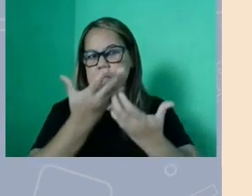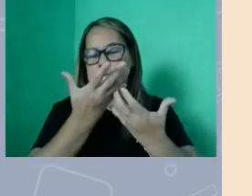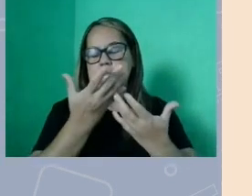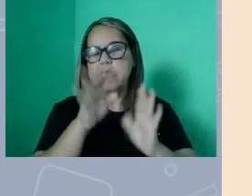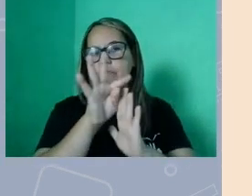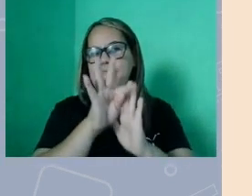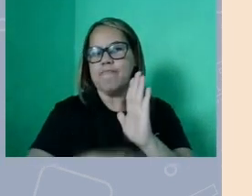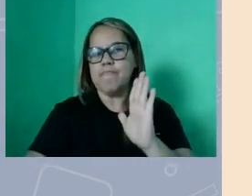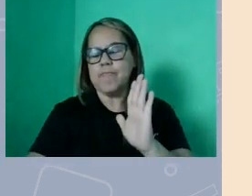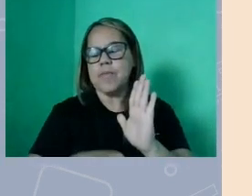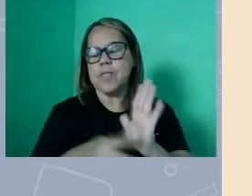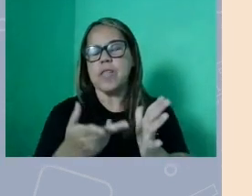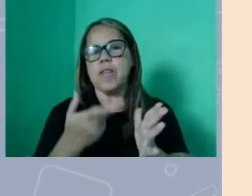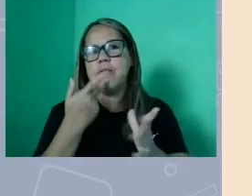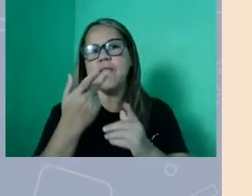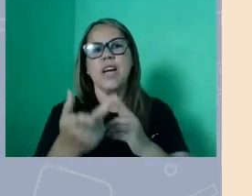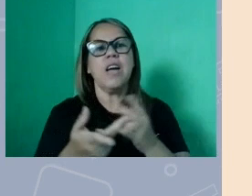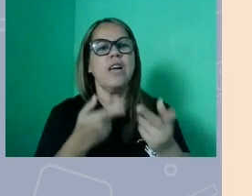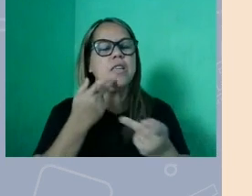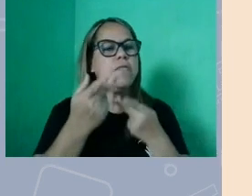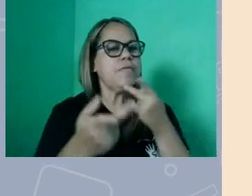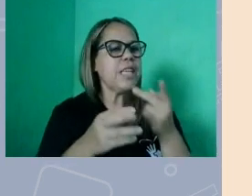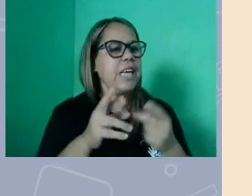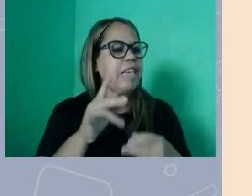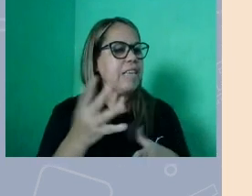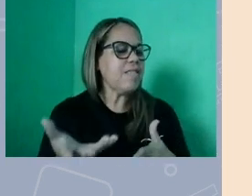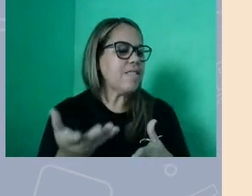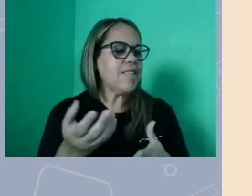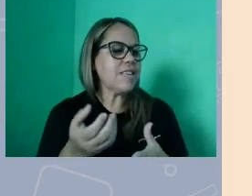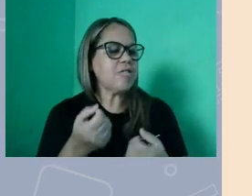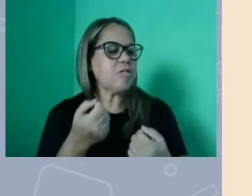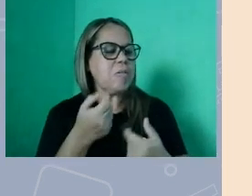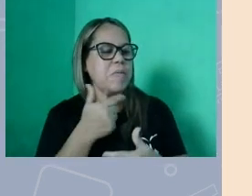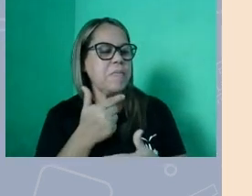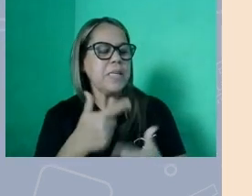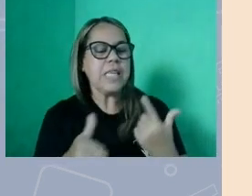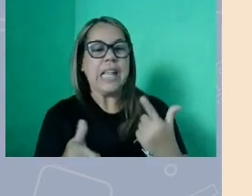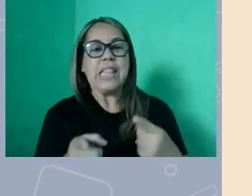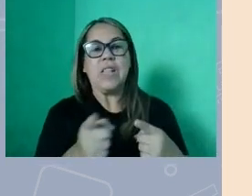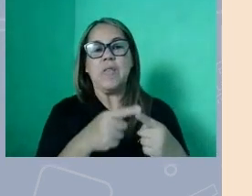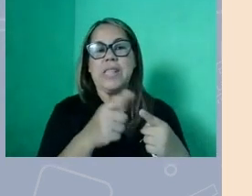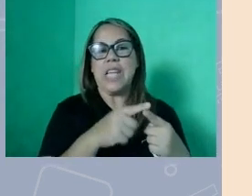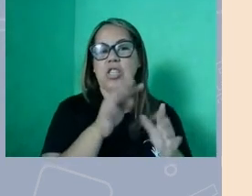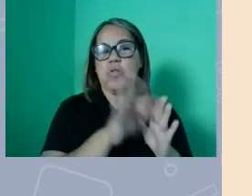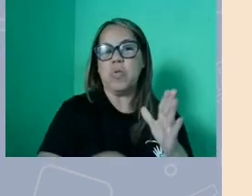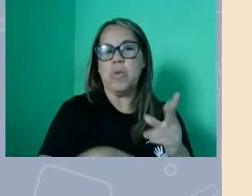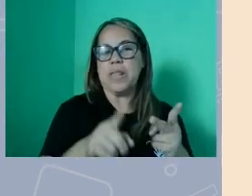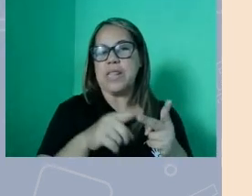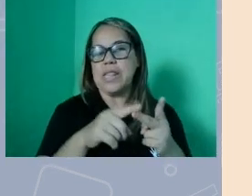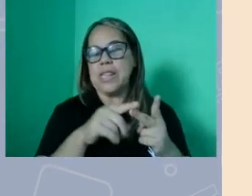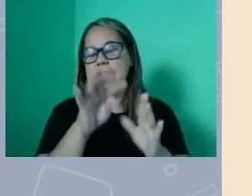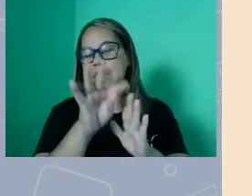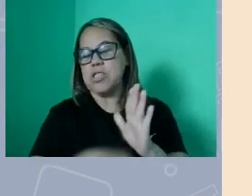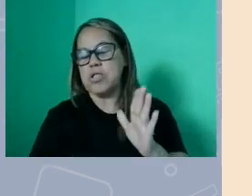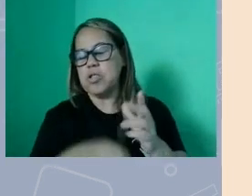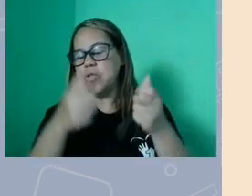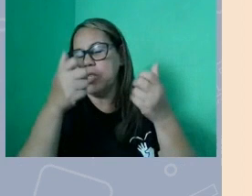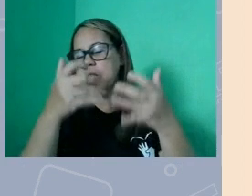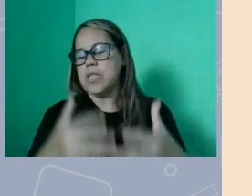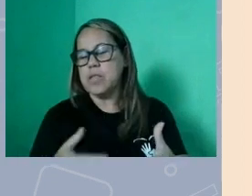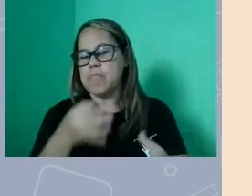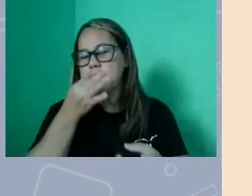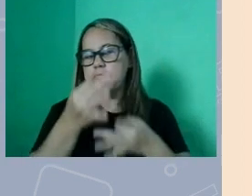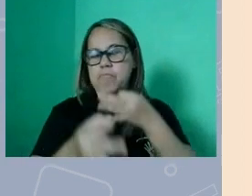que realiza críticas através do humor as charges do texto 1 e texto 2 fazem críticas ao momento